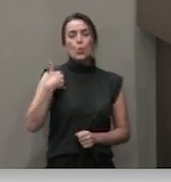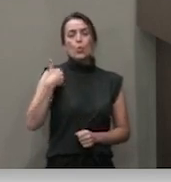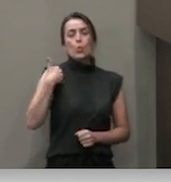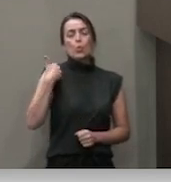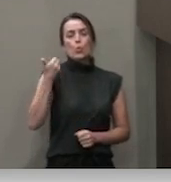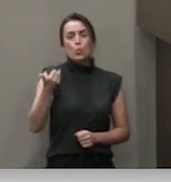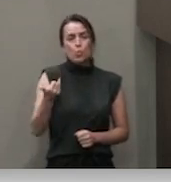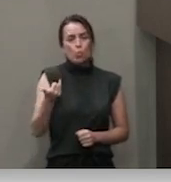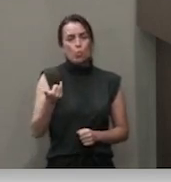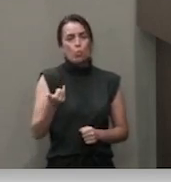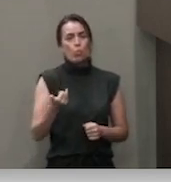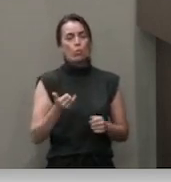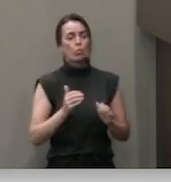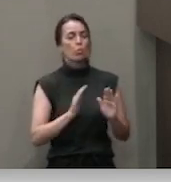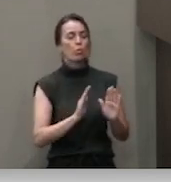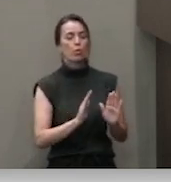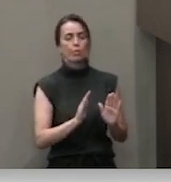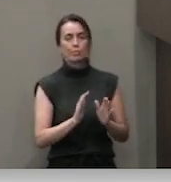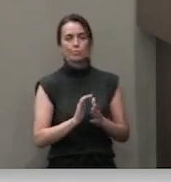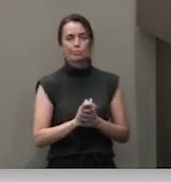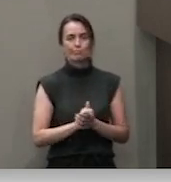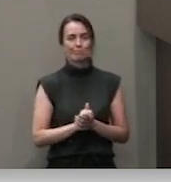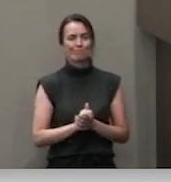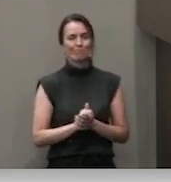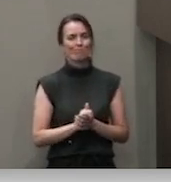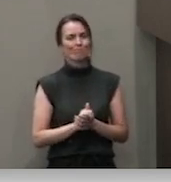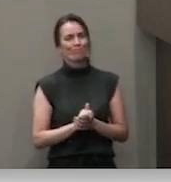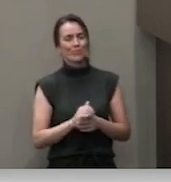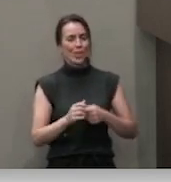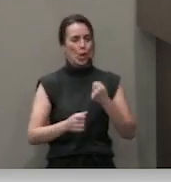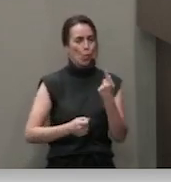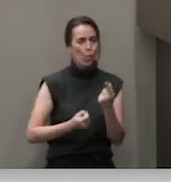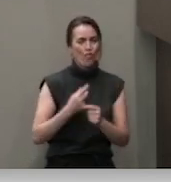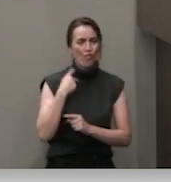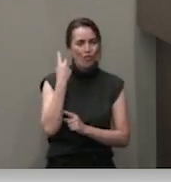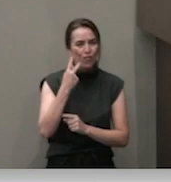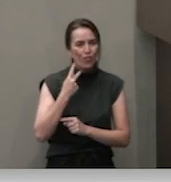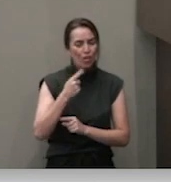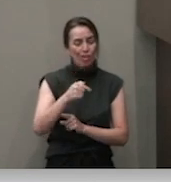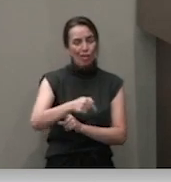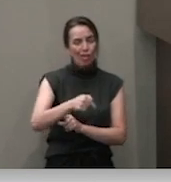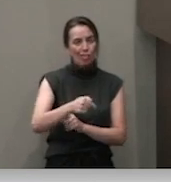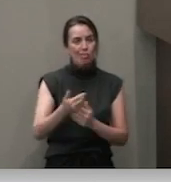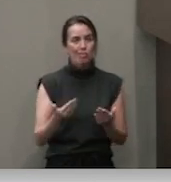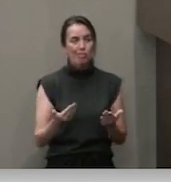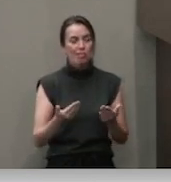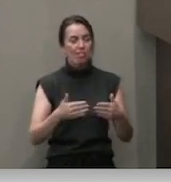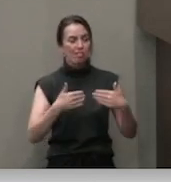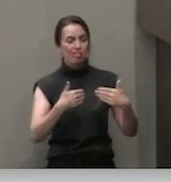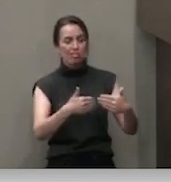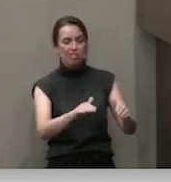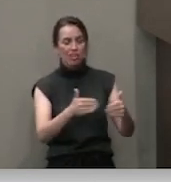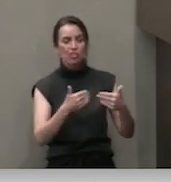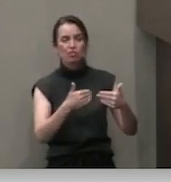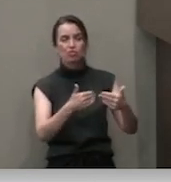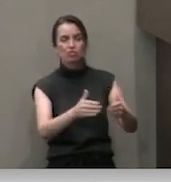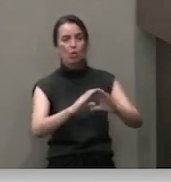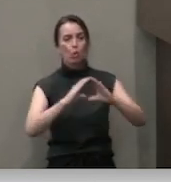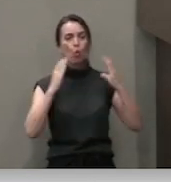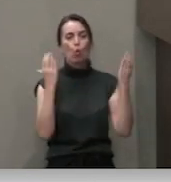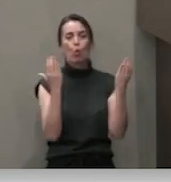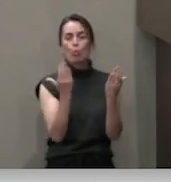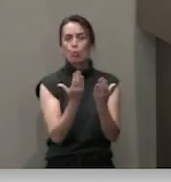vaidade de pessoas de candidatos de vereadores aqui nessa casa e deixar a nossa comunidade a